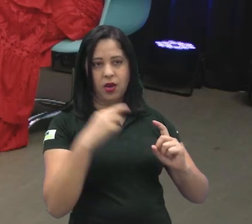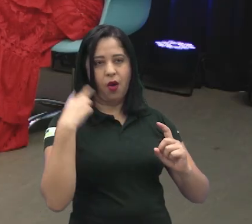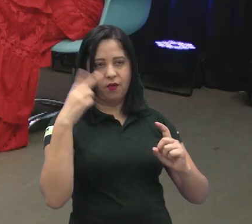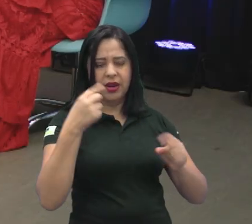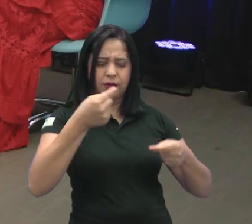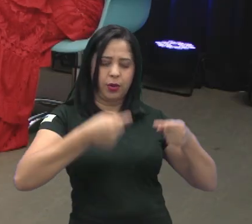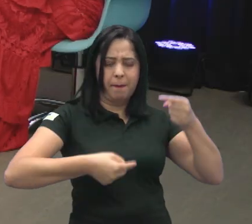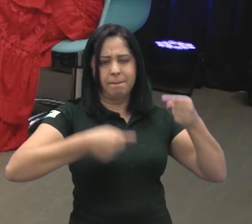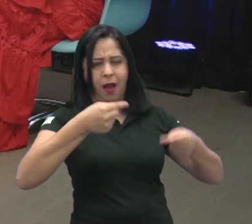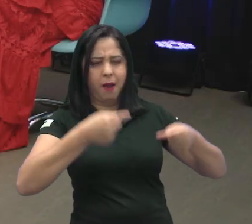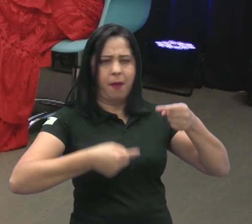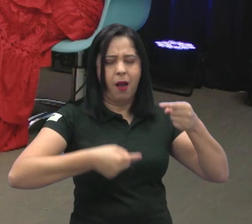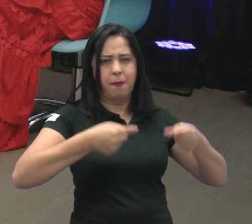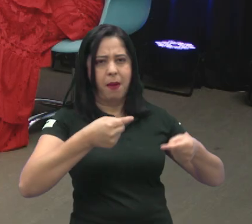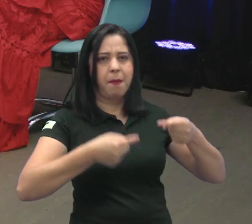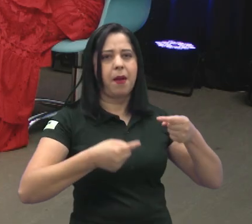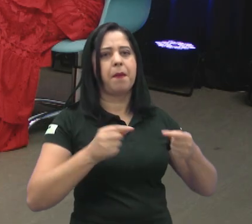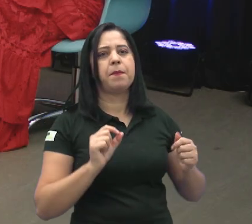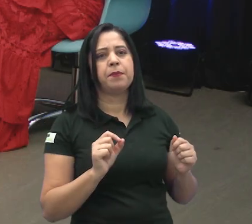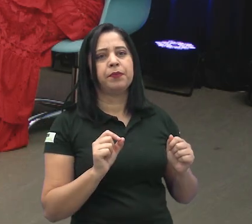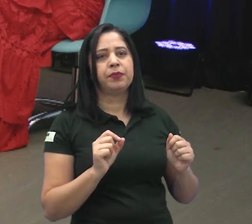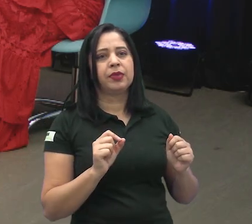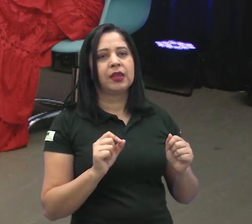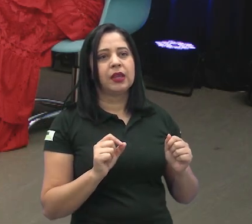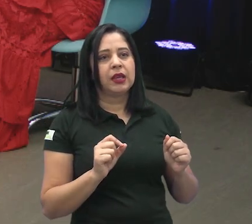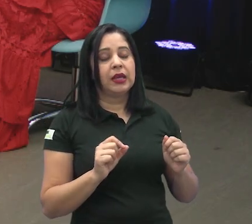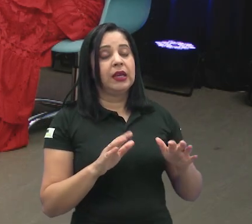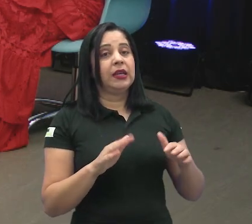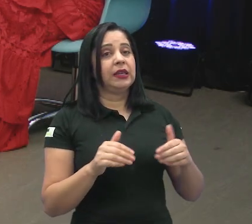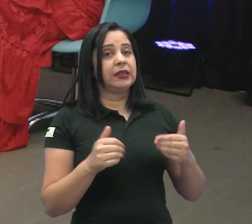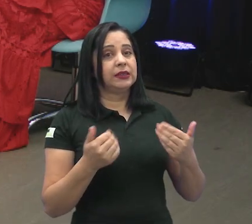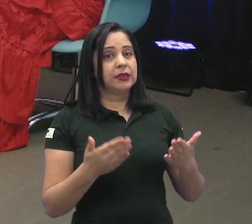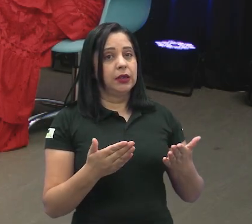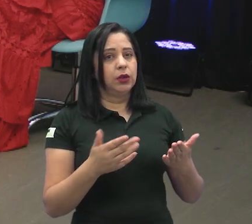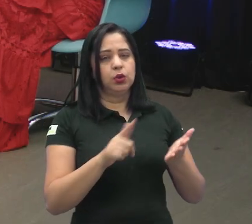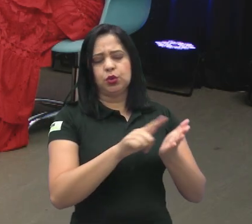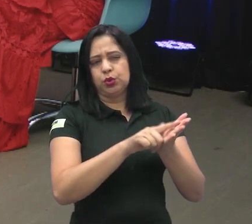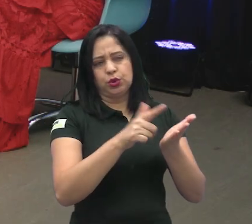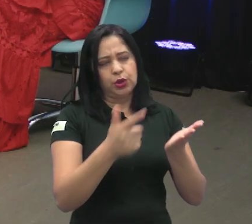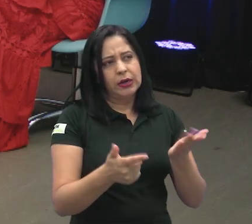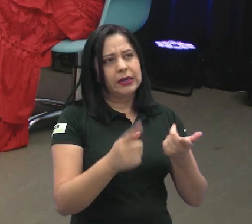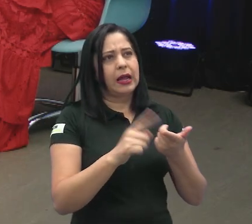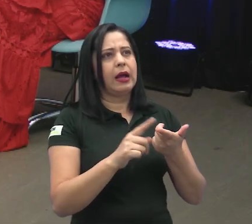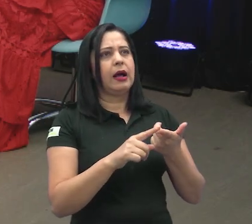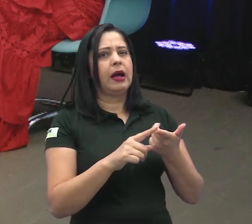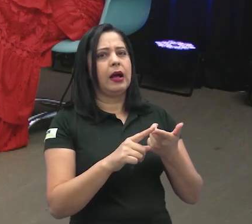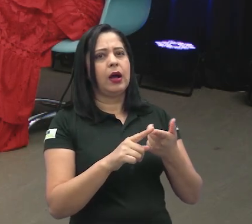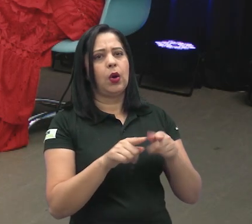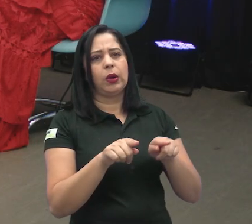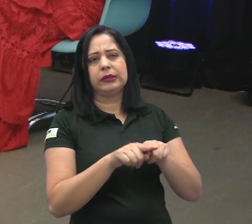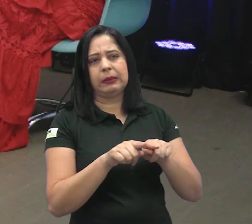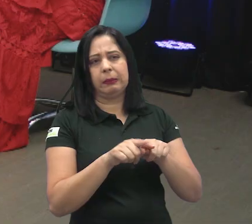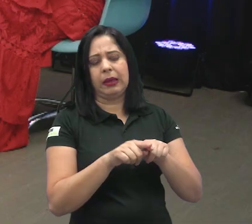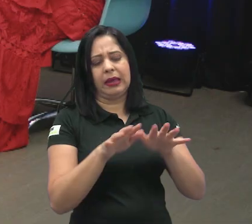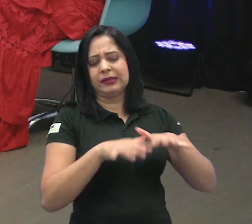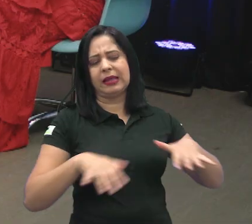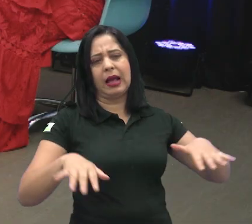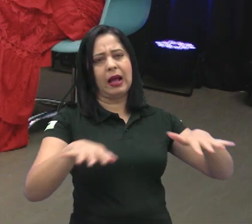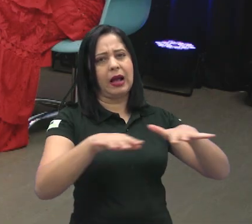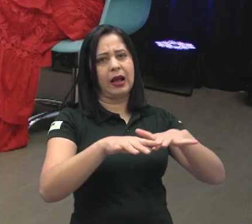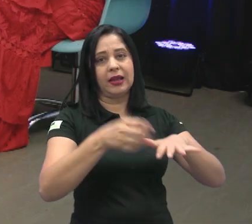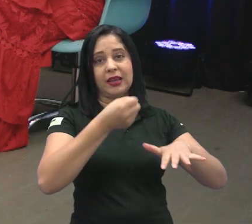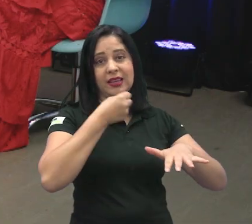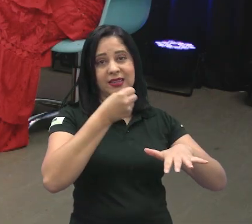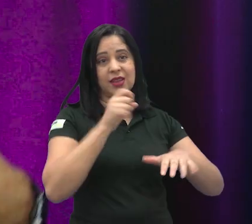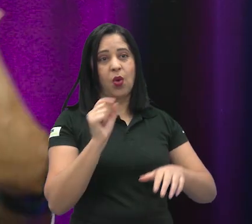sessões desse ano e que a gente tratou muito durante a cobertura do jornal e também na assessoria, no campo de